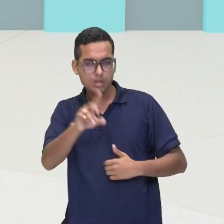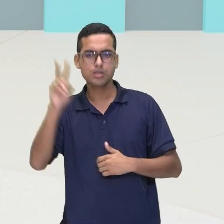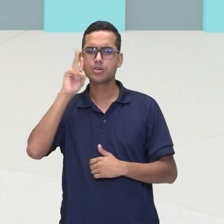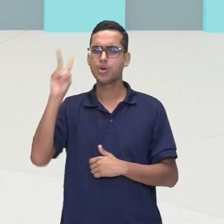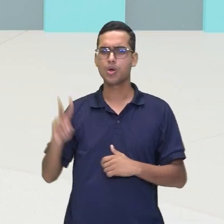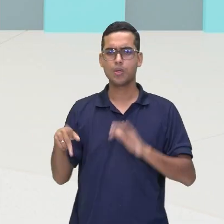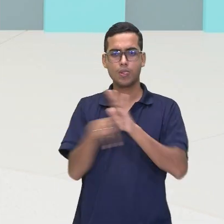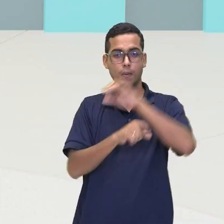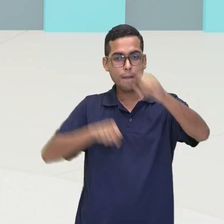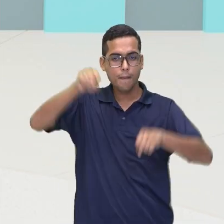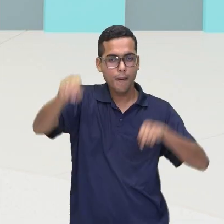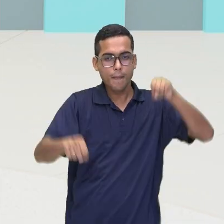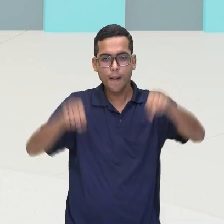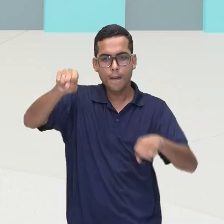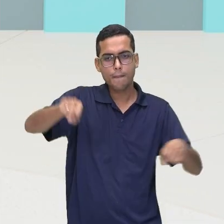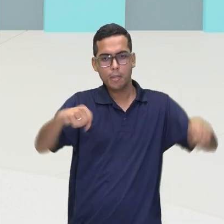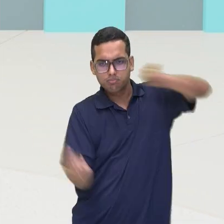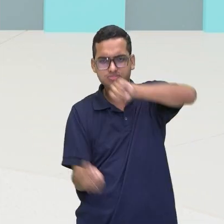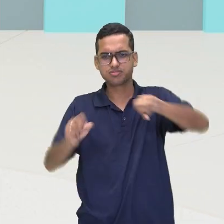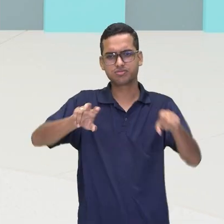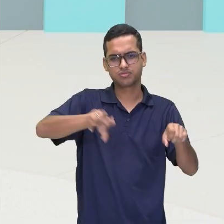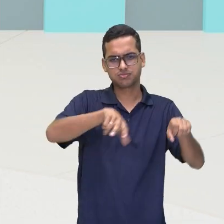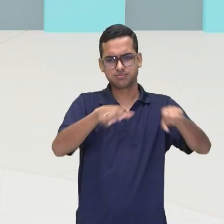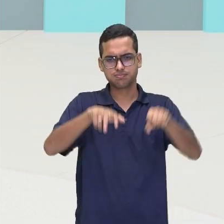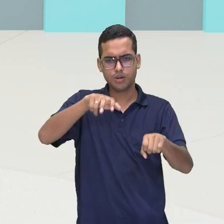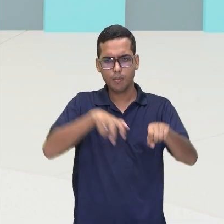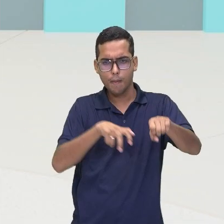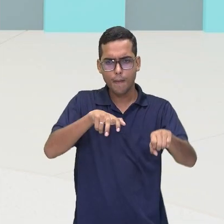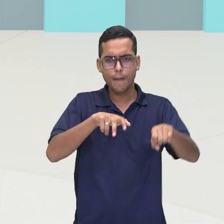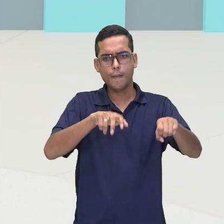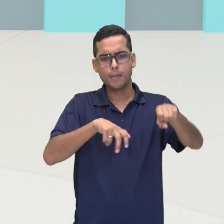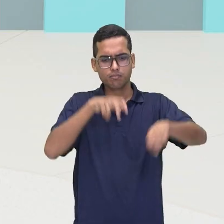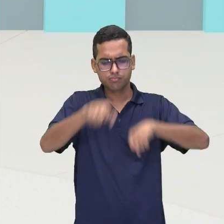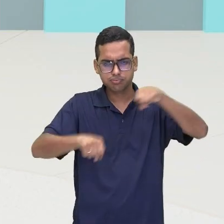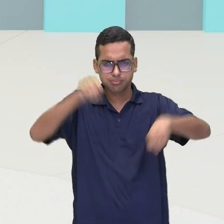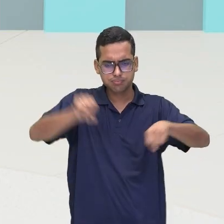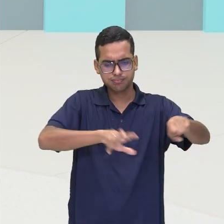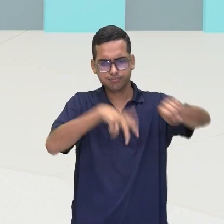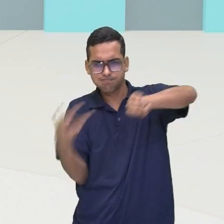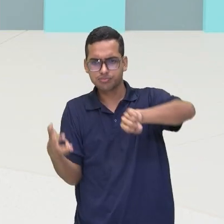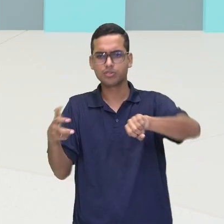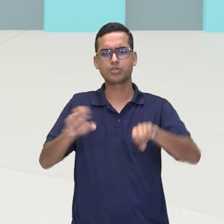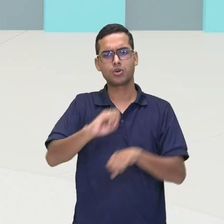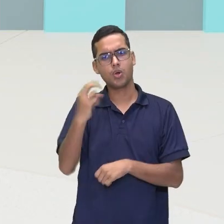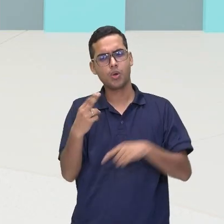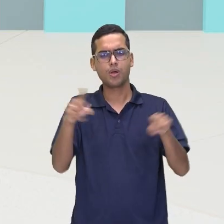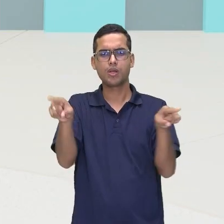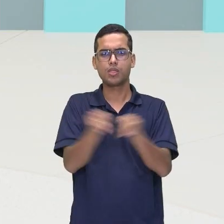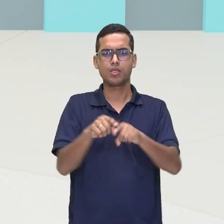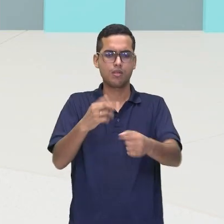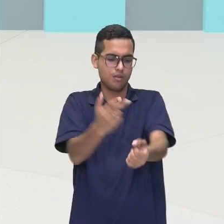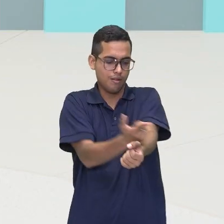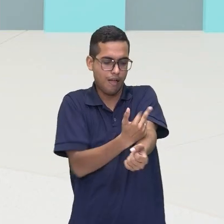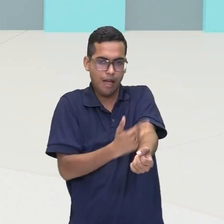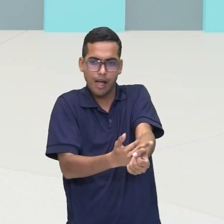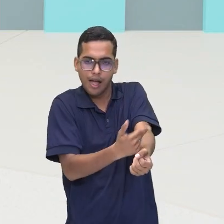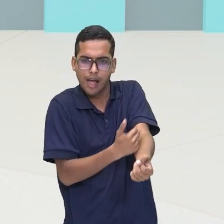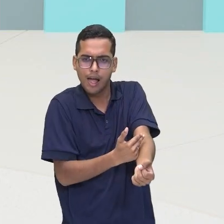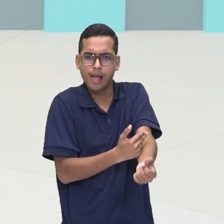bicicleta, seja de algo que você passou que não goste de falar, seja uma tatuagem que você fez e se